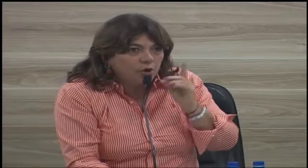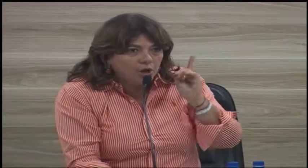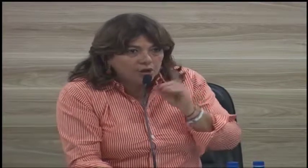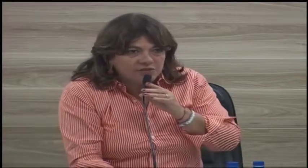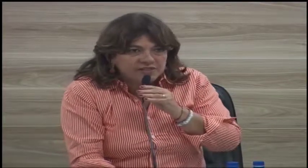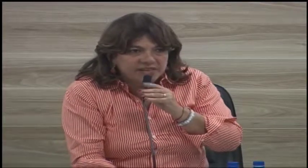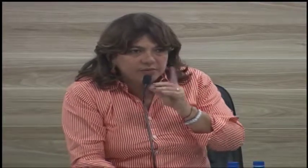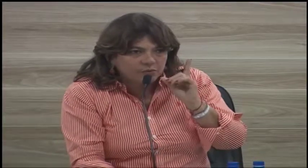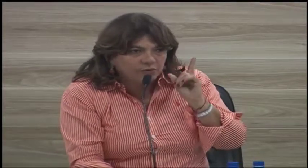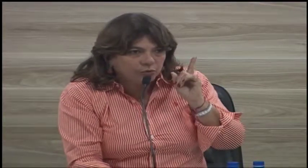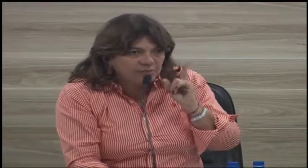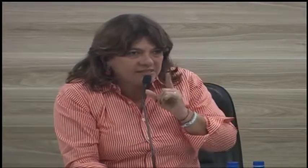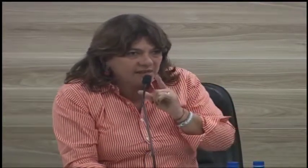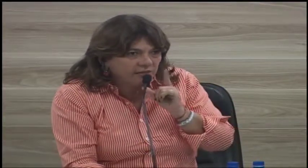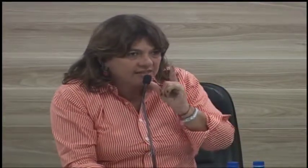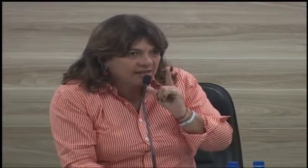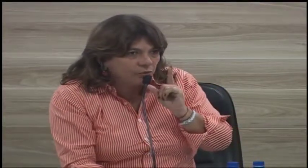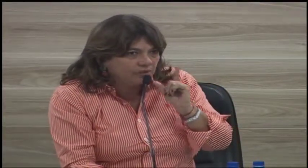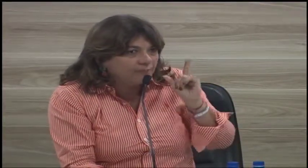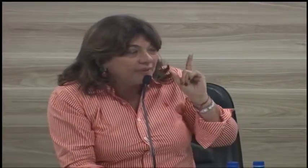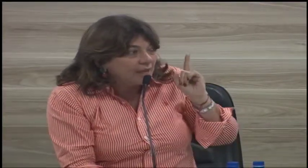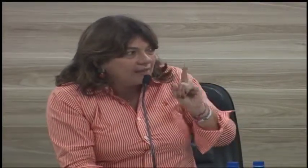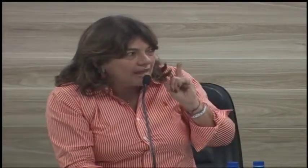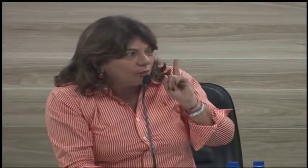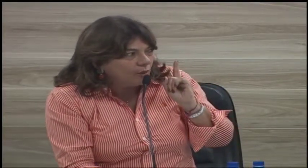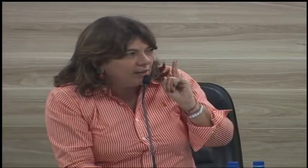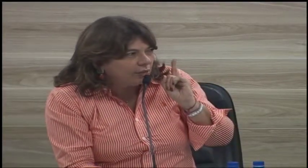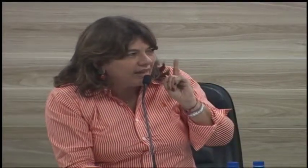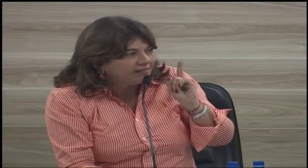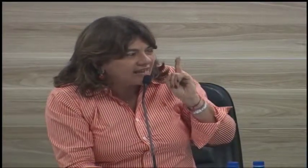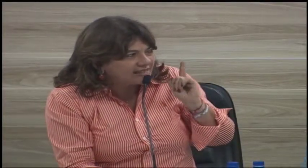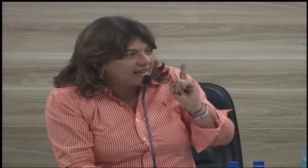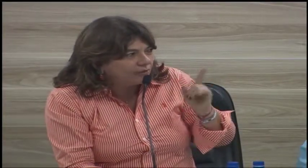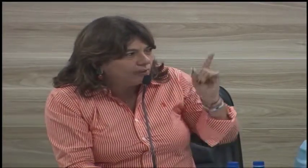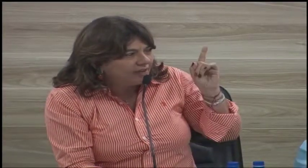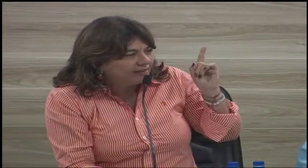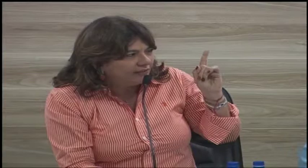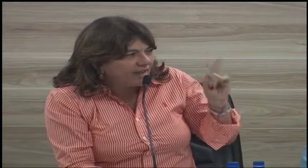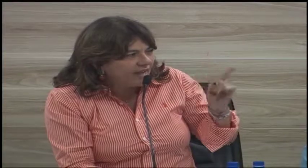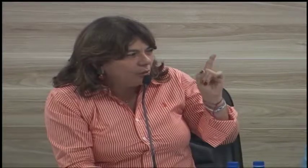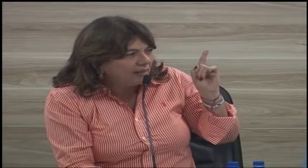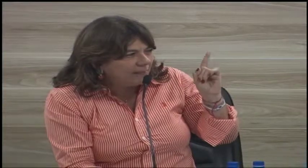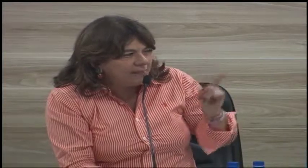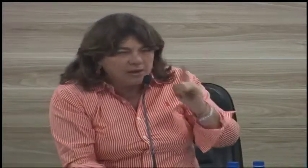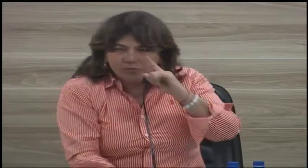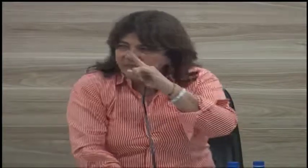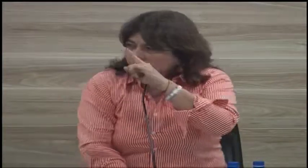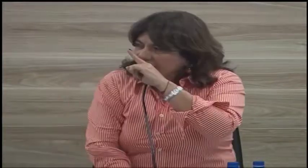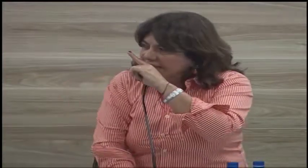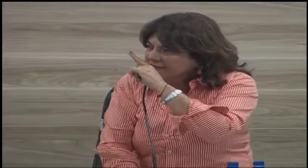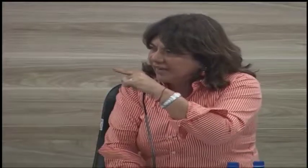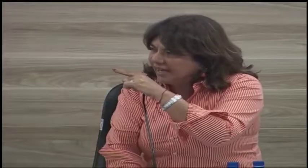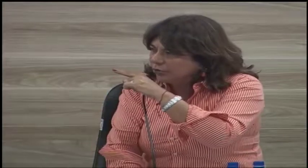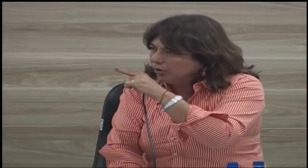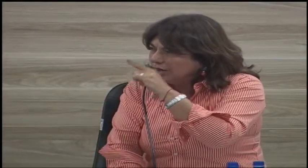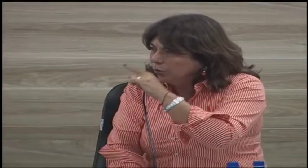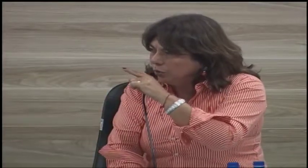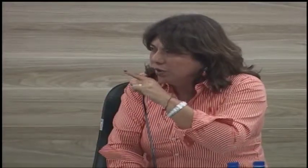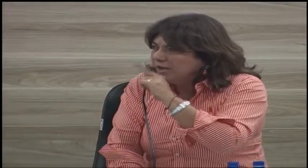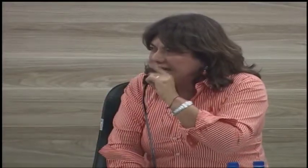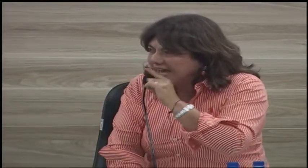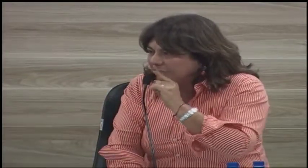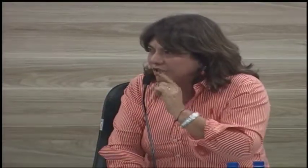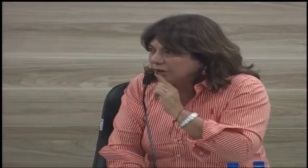computador, nós fizemos quanto Comissão da Saúde, o ano retrasado, estava eu, Lemão, se não me engano, a vereadora